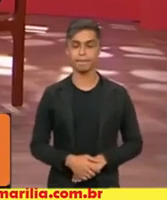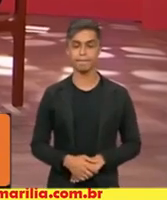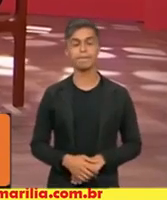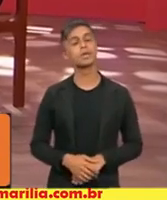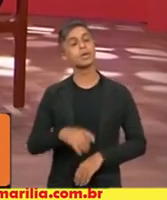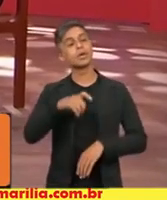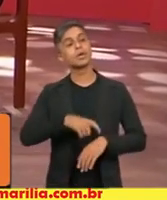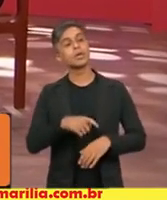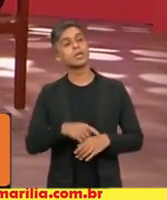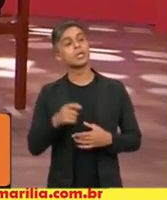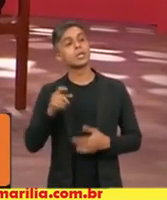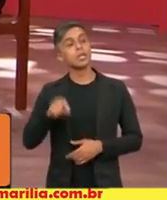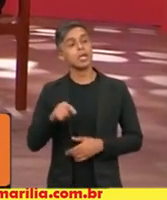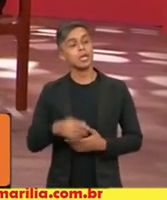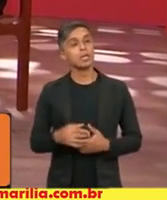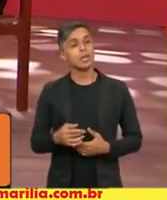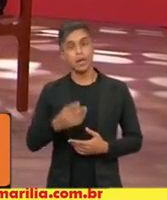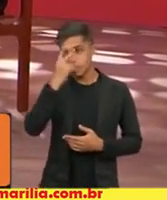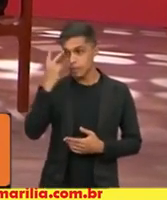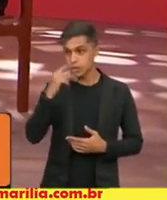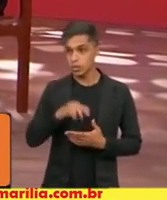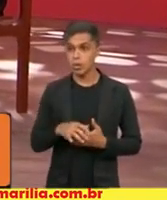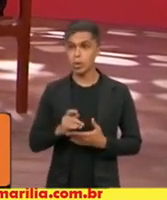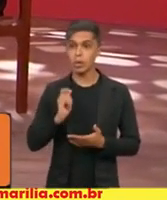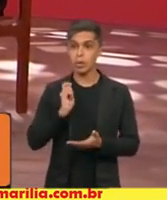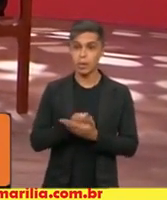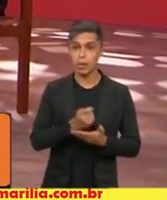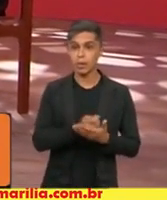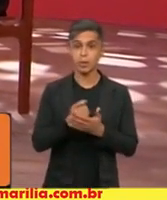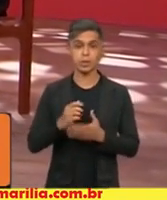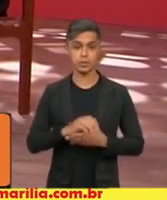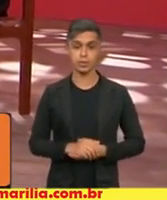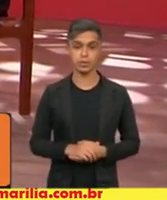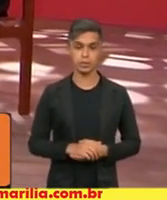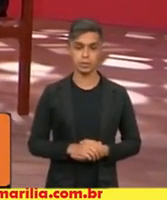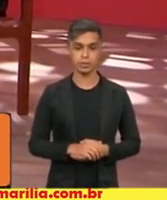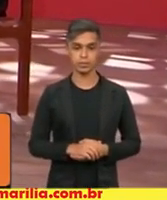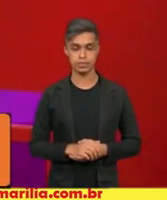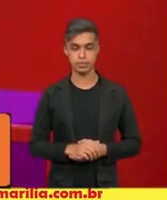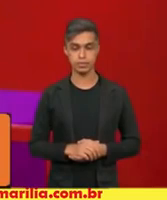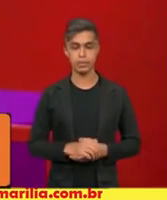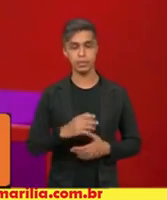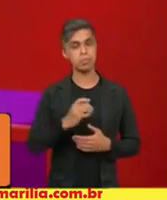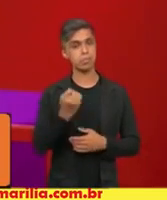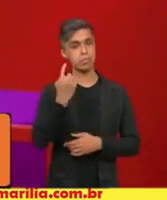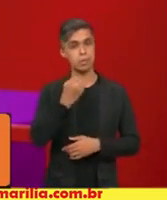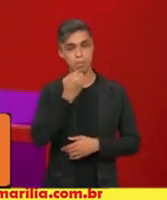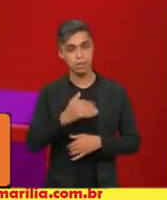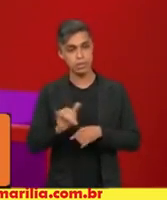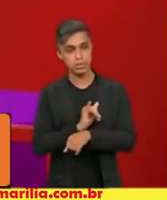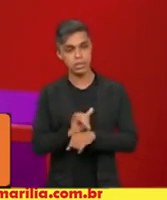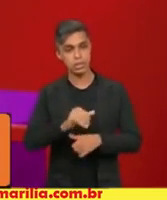dinheiro para Esse é um ponto nodal. Quem comprou os títulos da dívida pública. Inclusive, uma boa medida para avaliar,